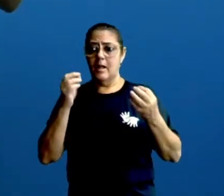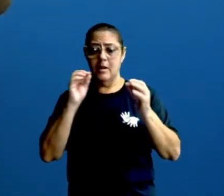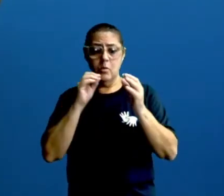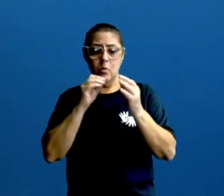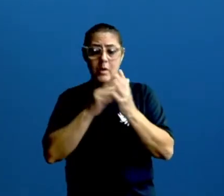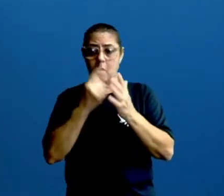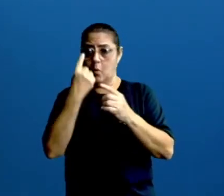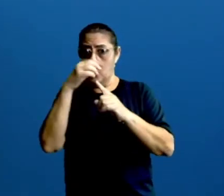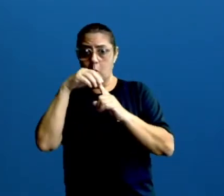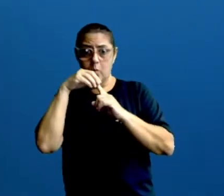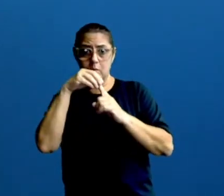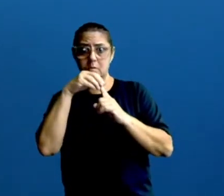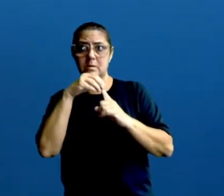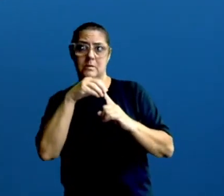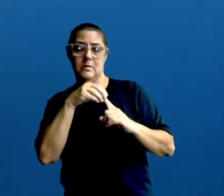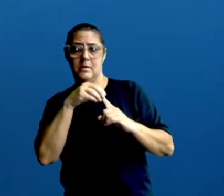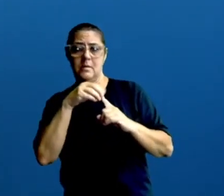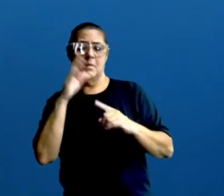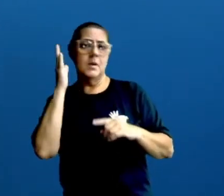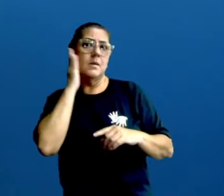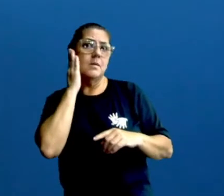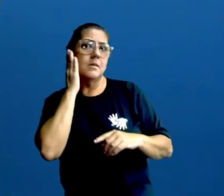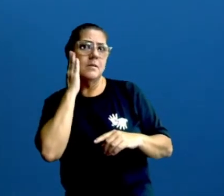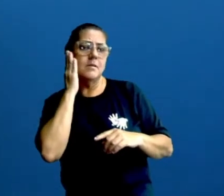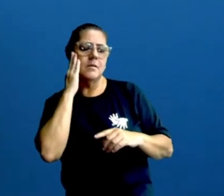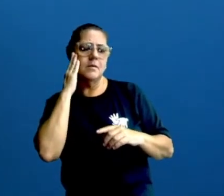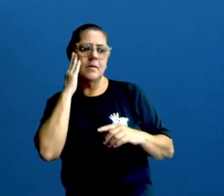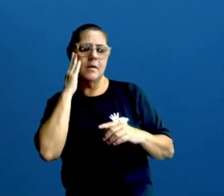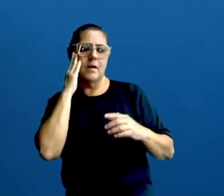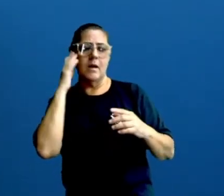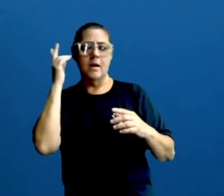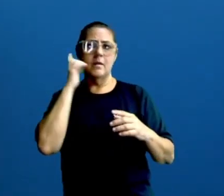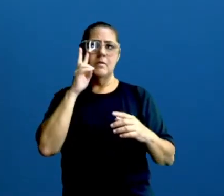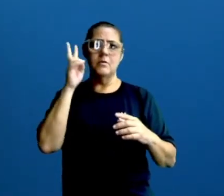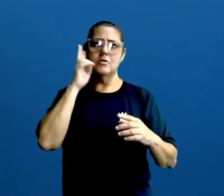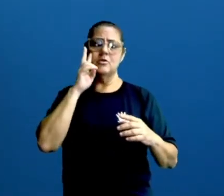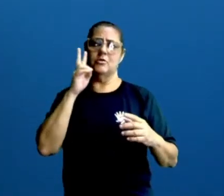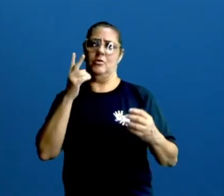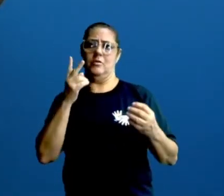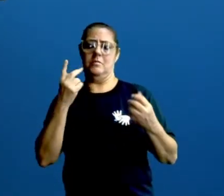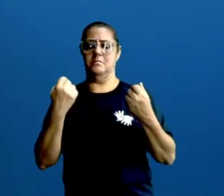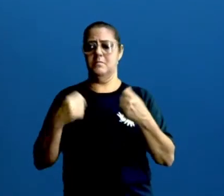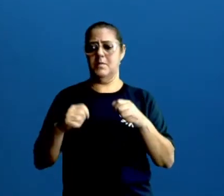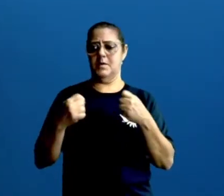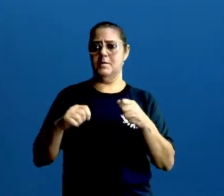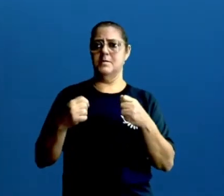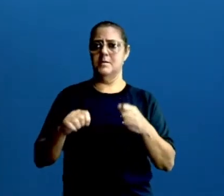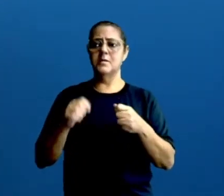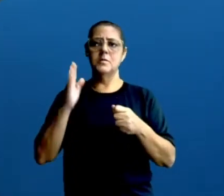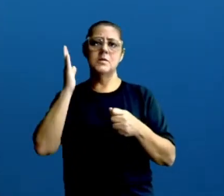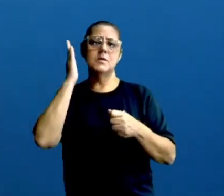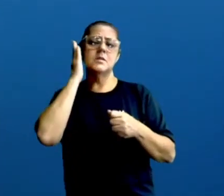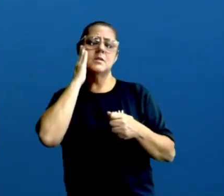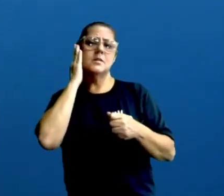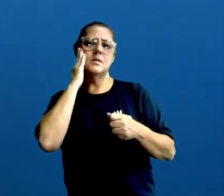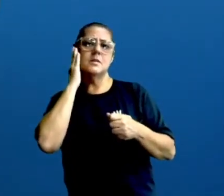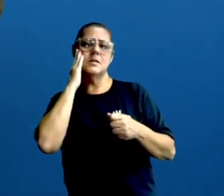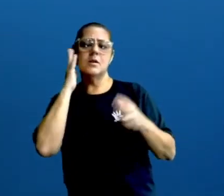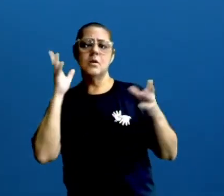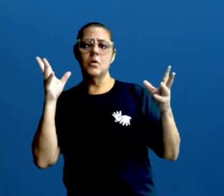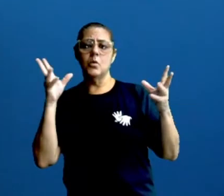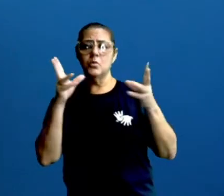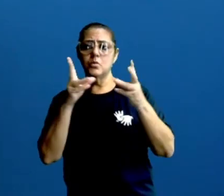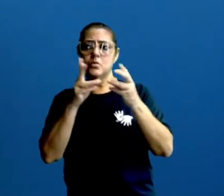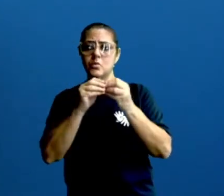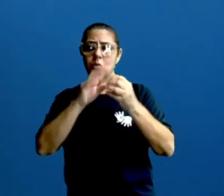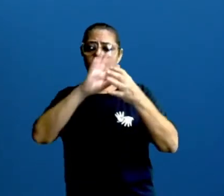linear, para a gente entender o curso da história, a gente tem que compreender os contextos